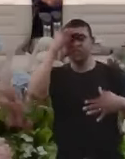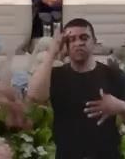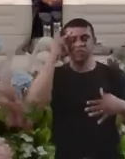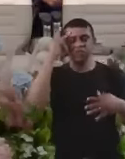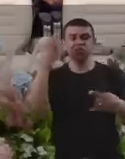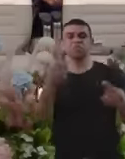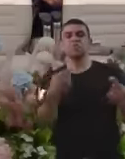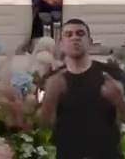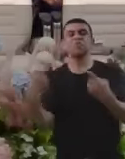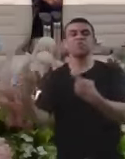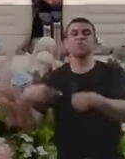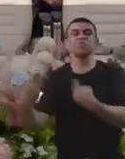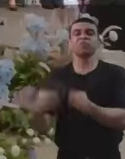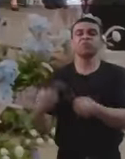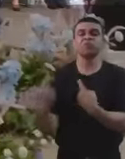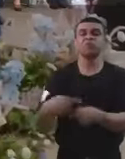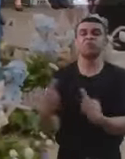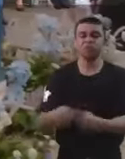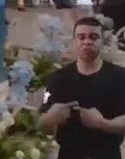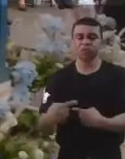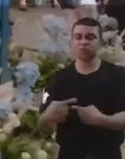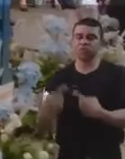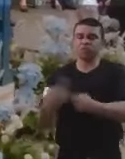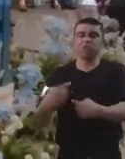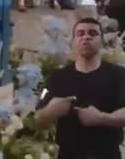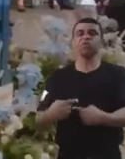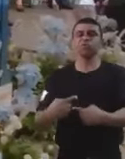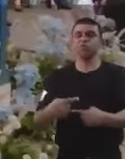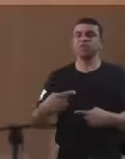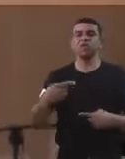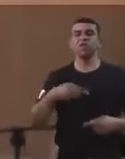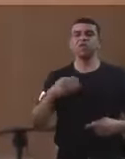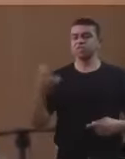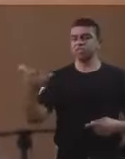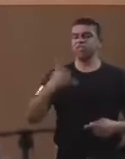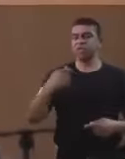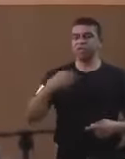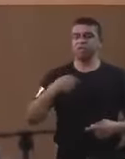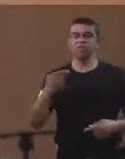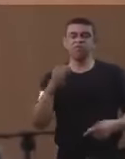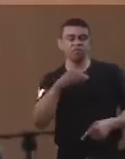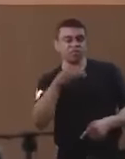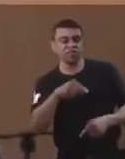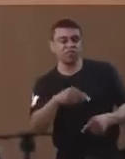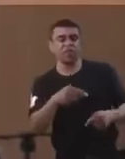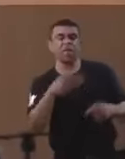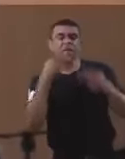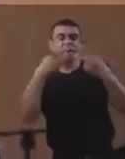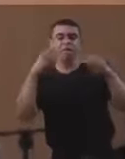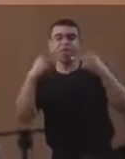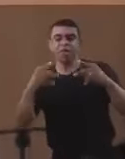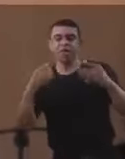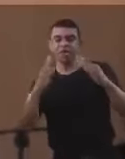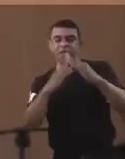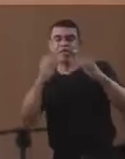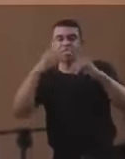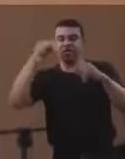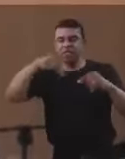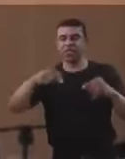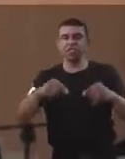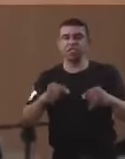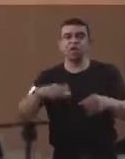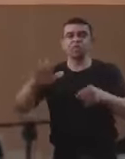Por quê? Porque eles não entendem o que Paulo disse, que na igreja Deus põe apóstolos,